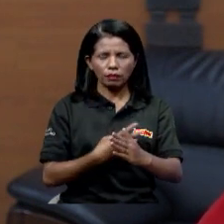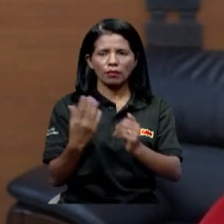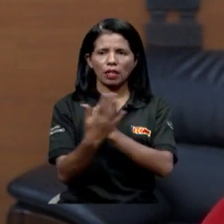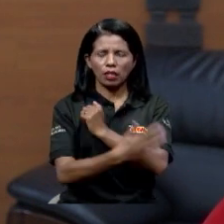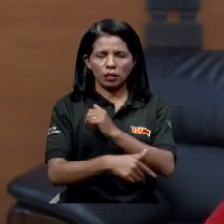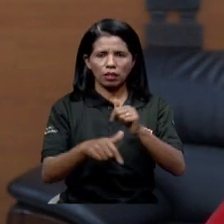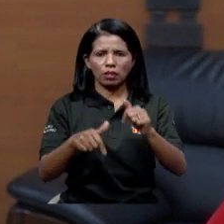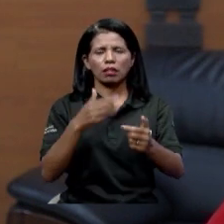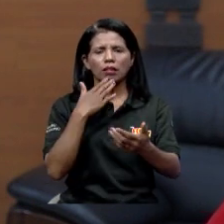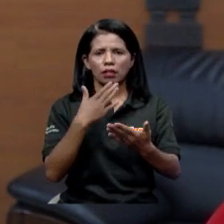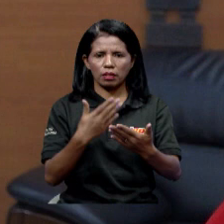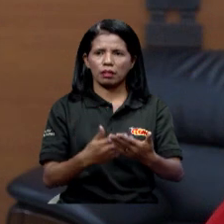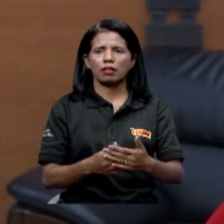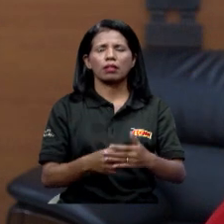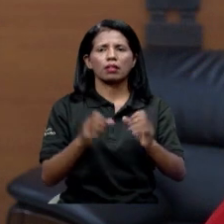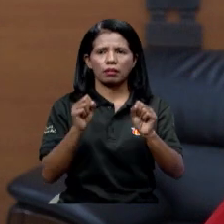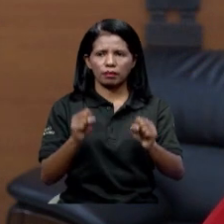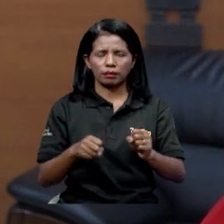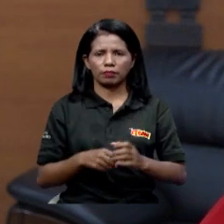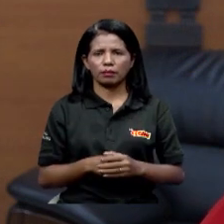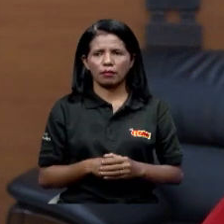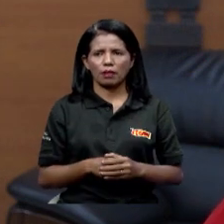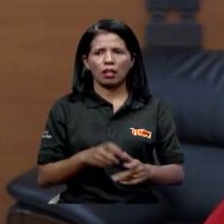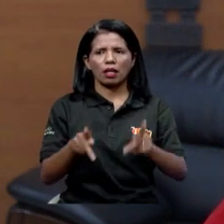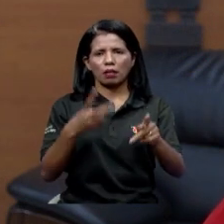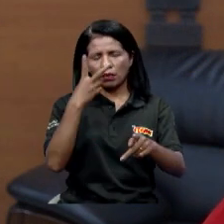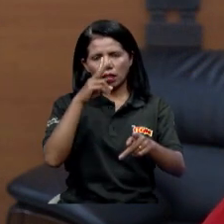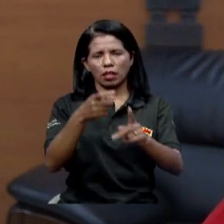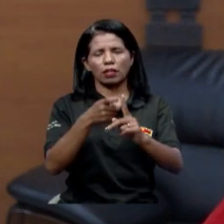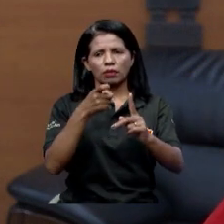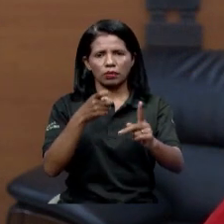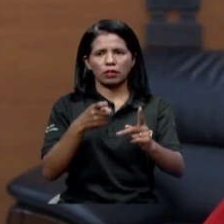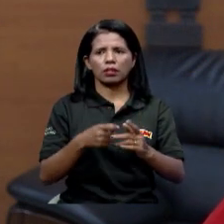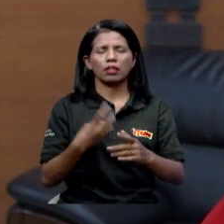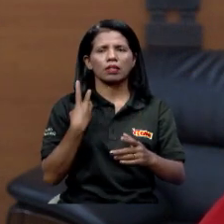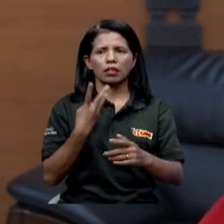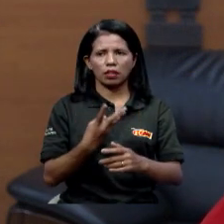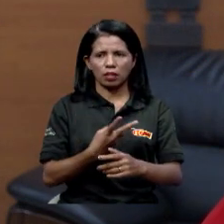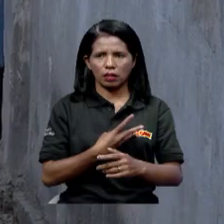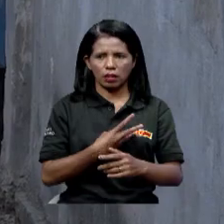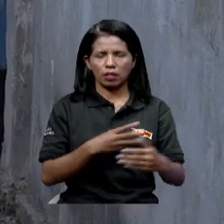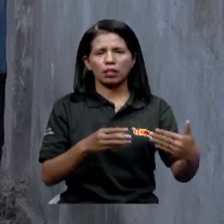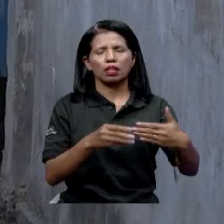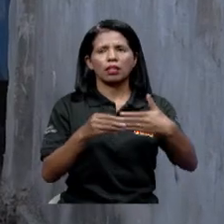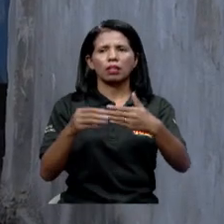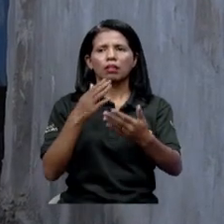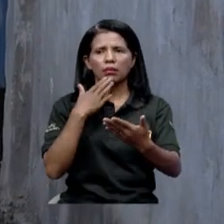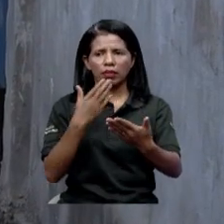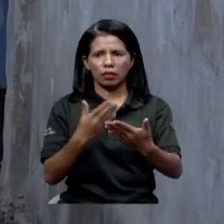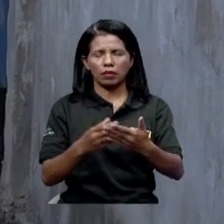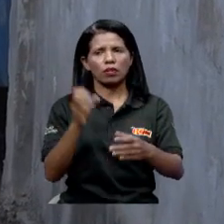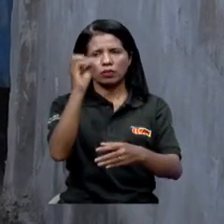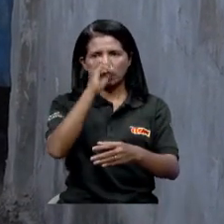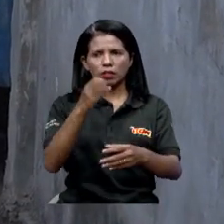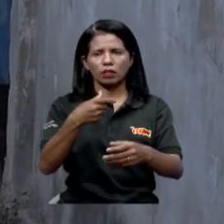dene dia, para emahre husiliure dehan ita organizado. Observação GMN